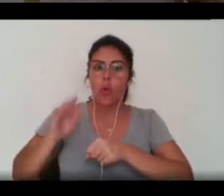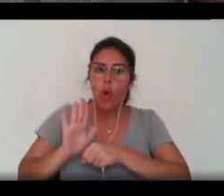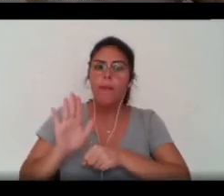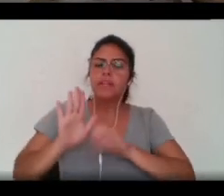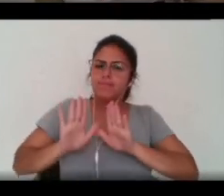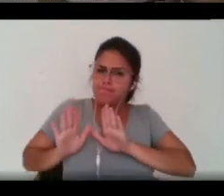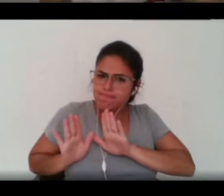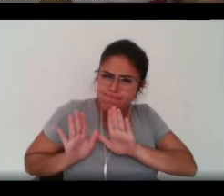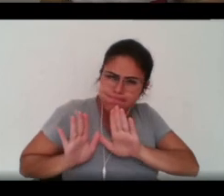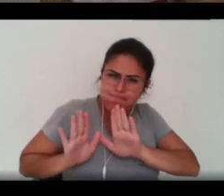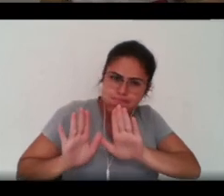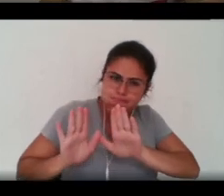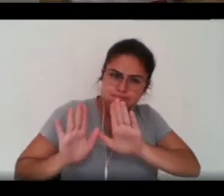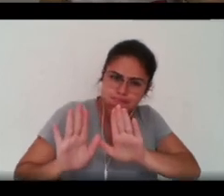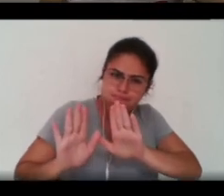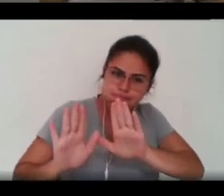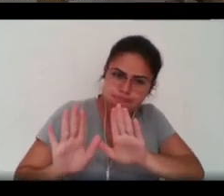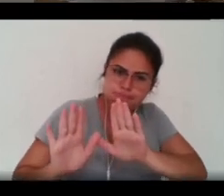força F.